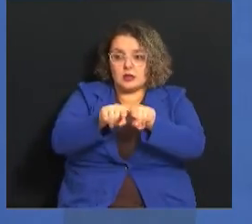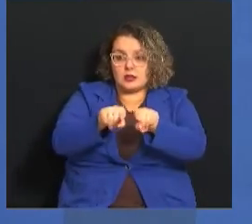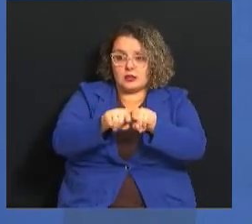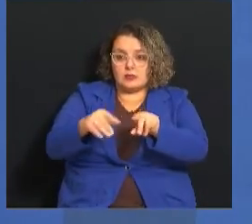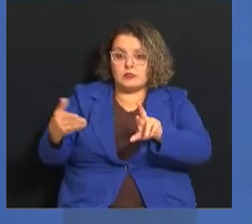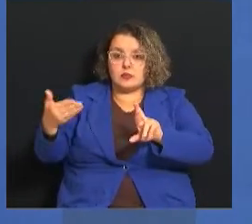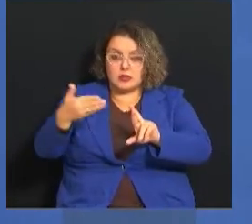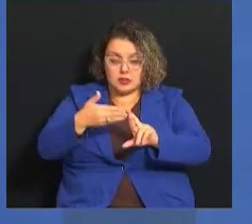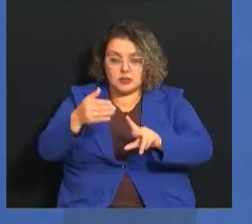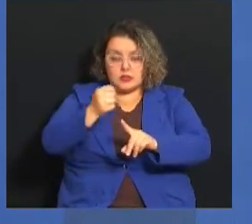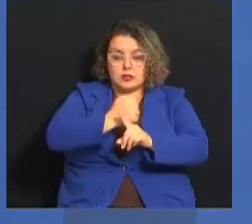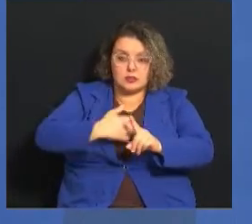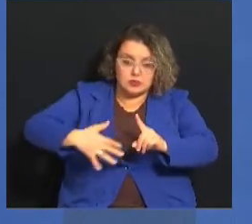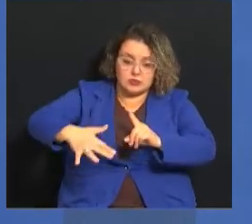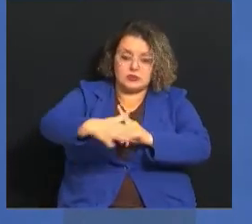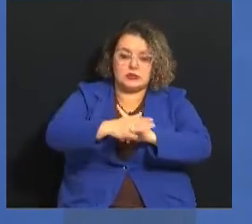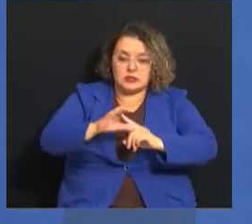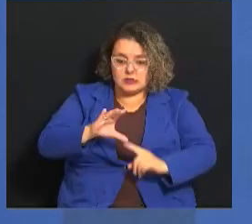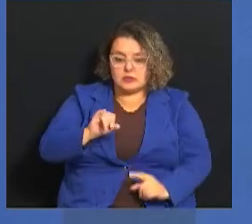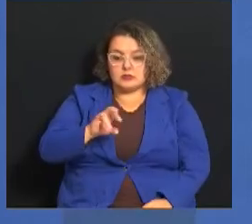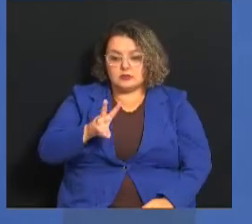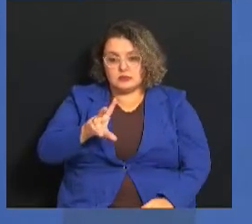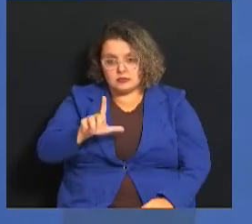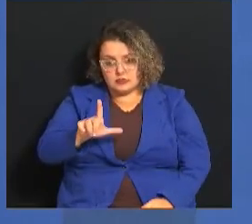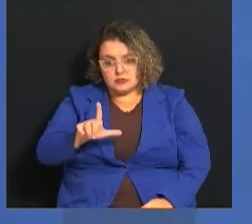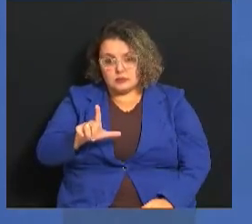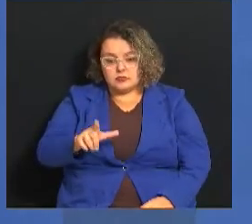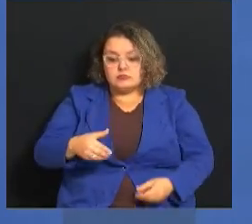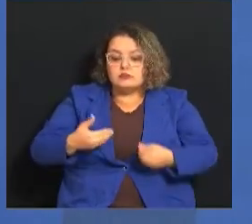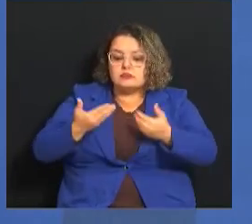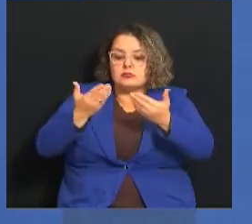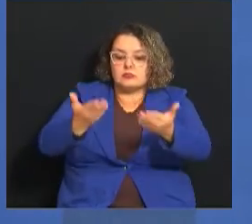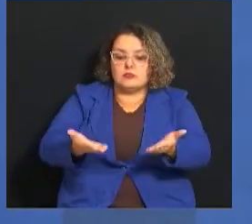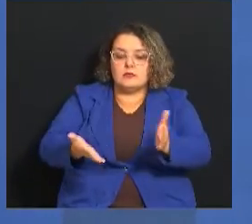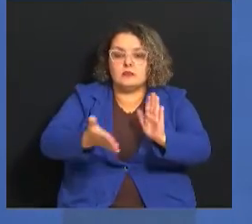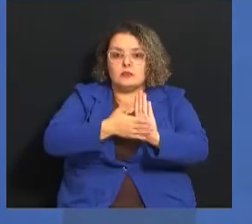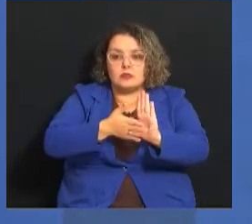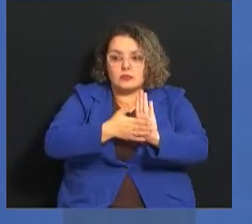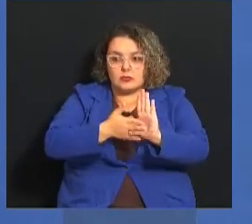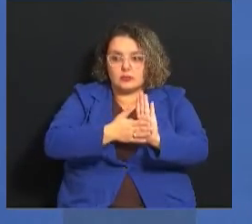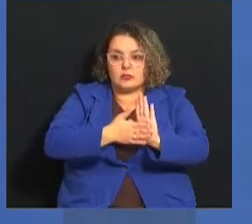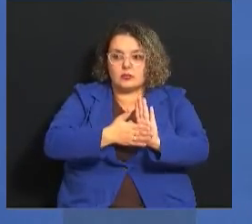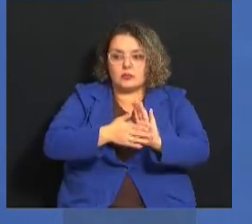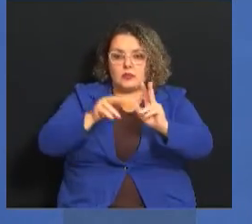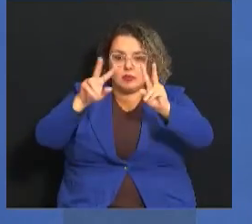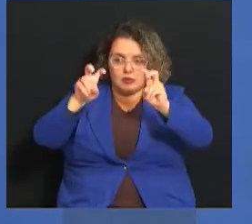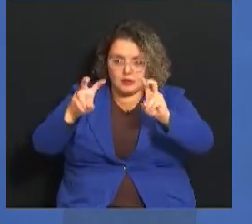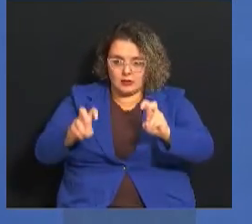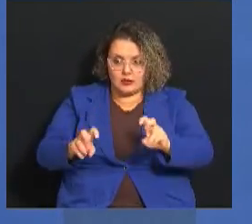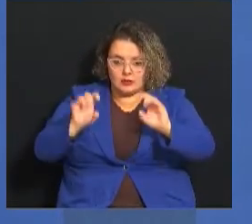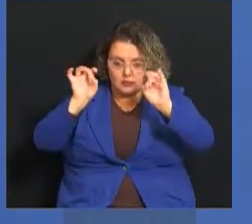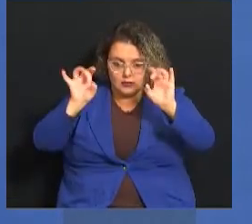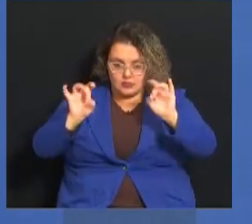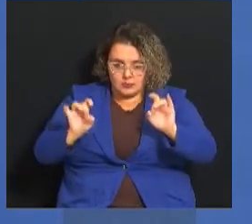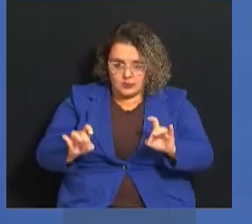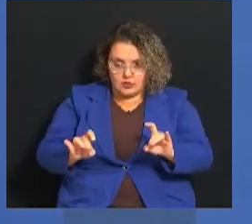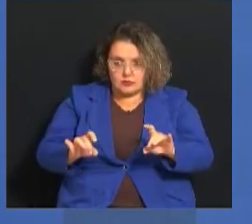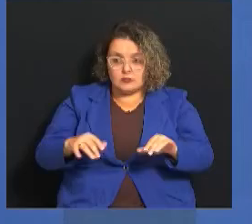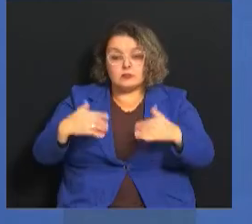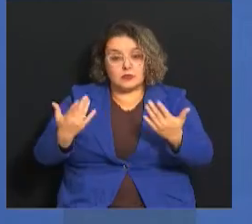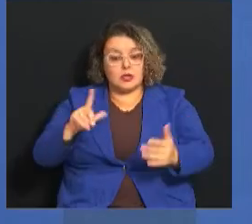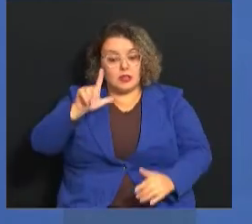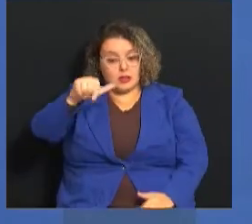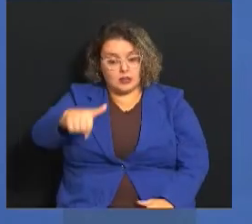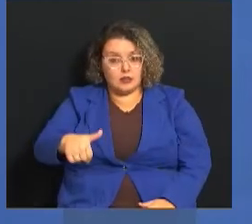da sociedade civil com o objetivo de apresentar preposições sobre assuntos específicos. E depois,